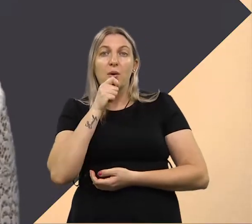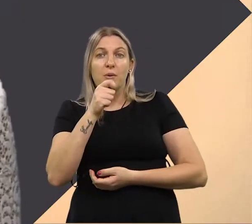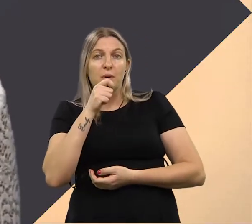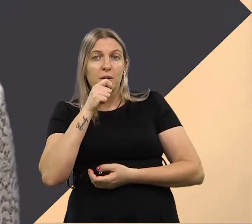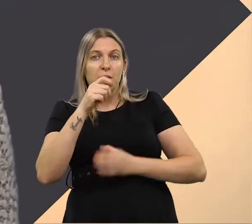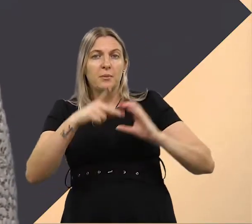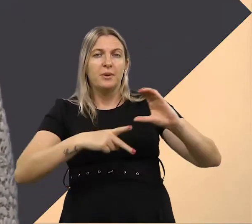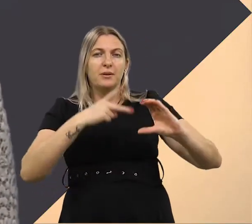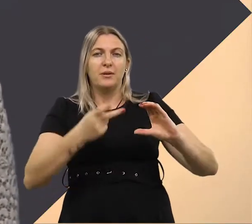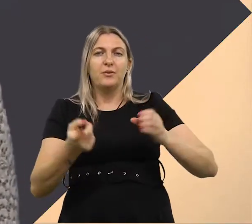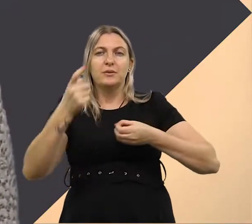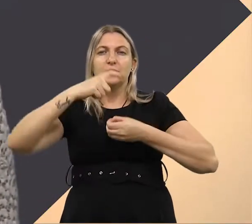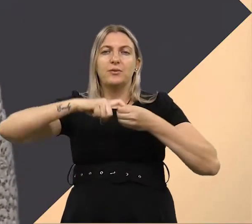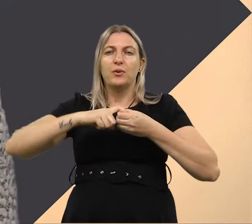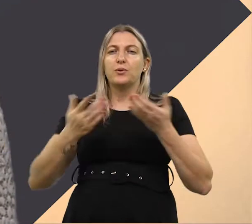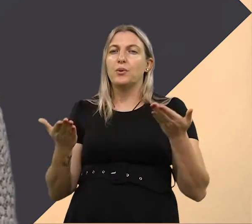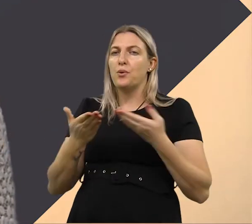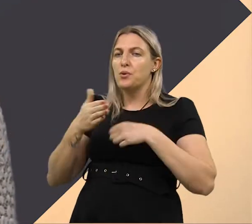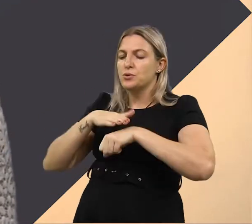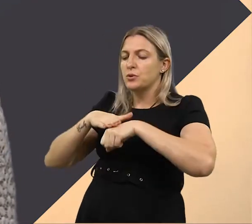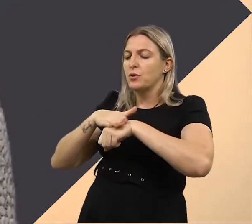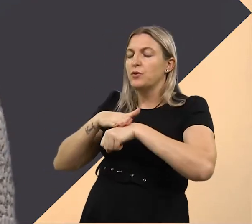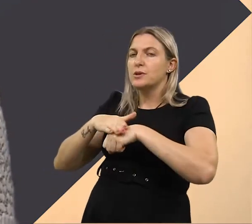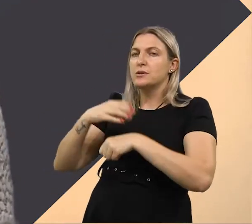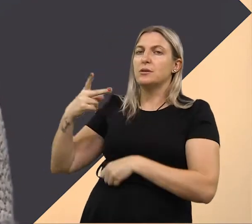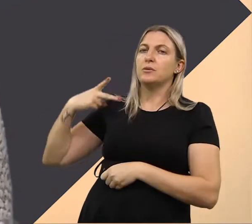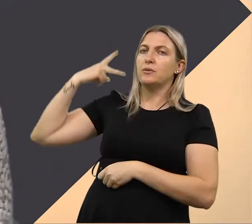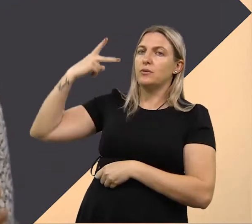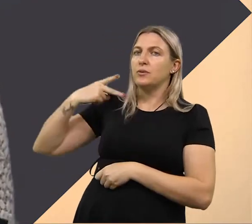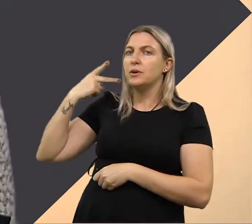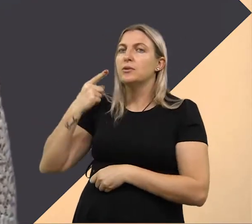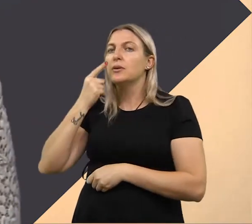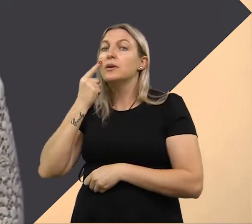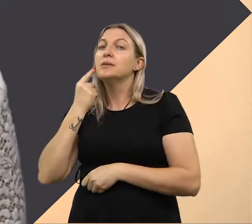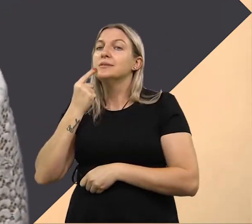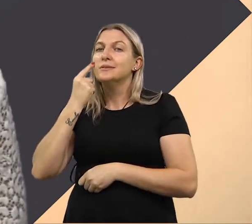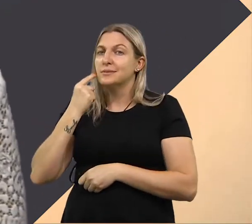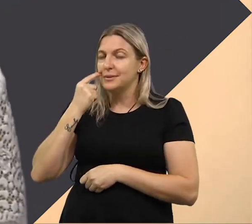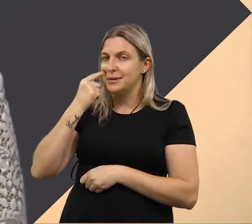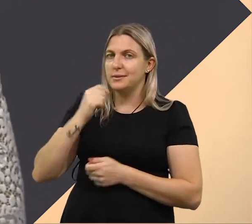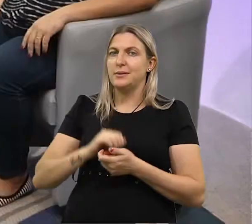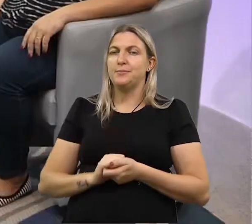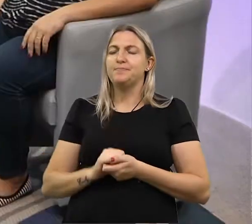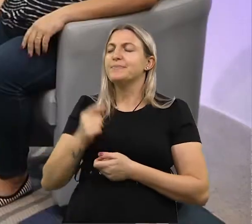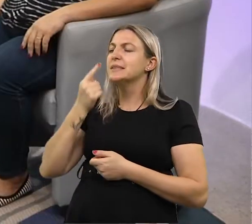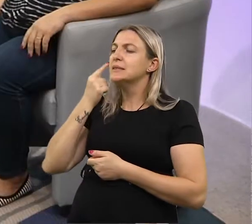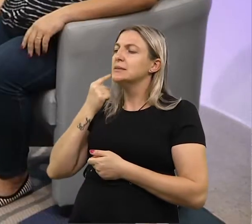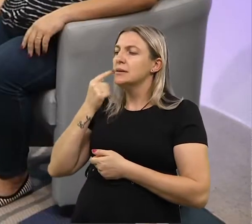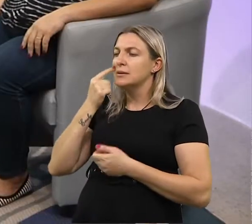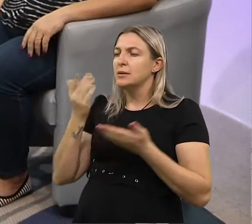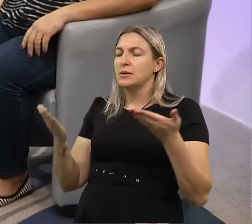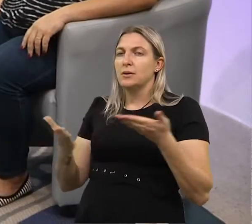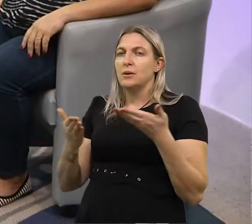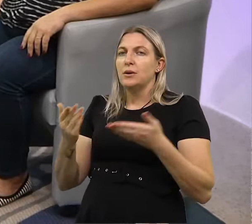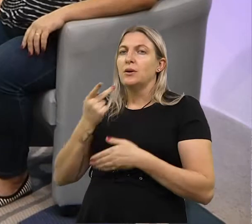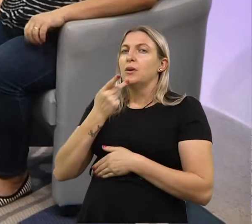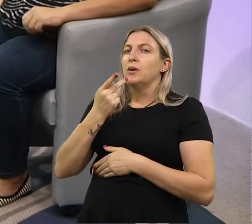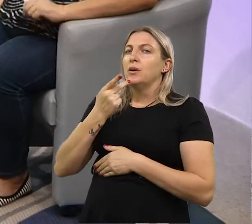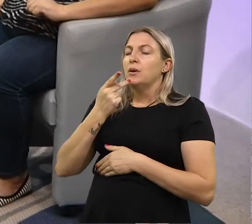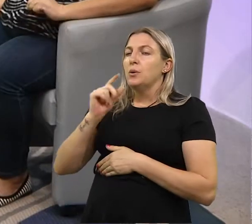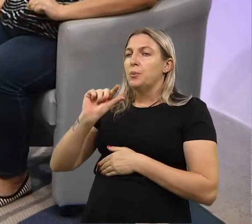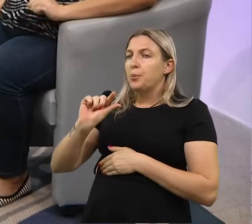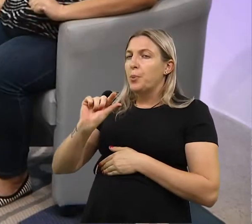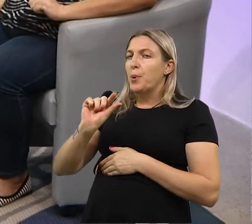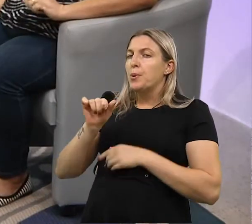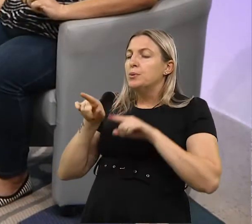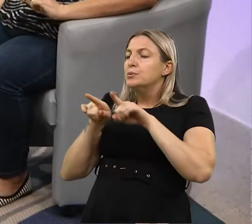O Câmara Entrevista está de volta e no programa de hoje estamos conversando com a vereadora Sandra Piccoli. Sandra, agora falando um